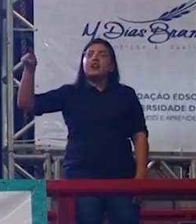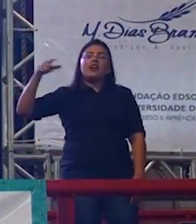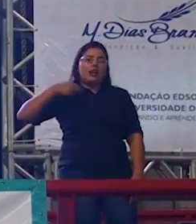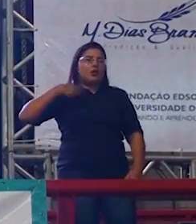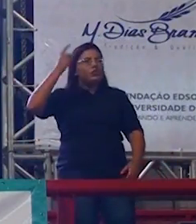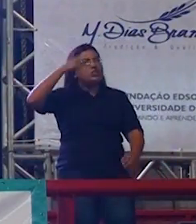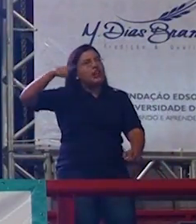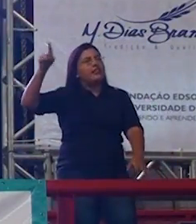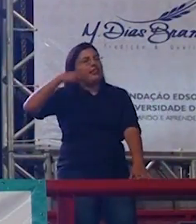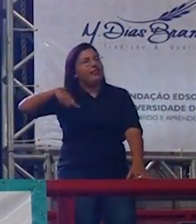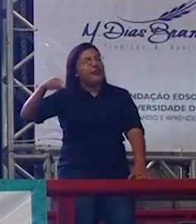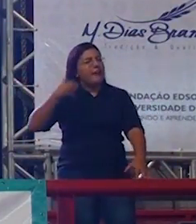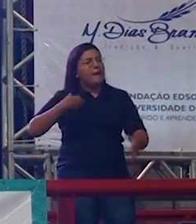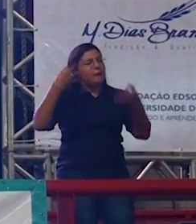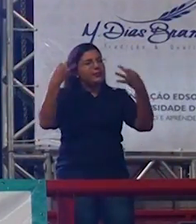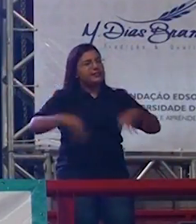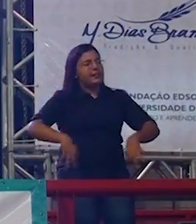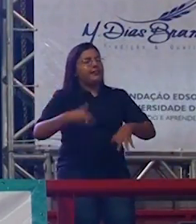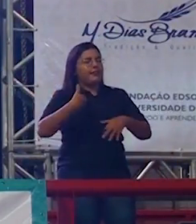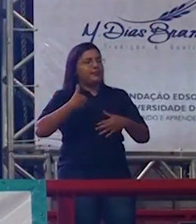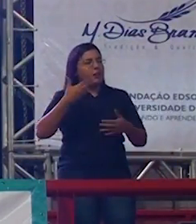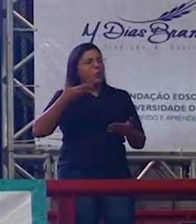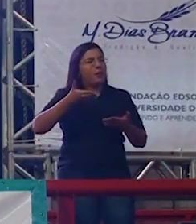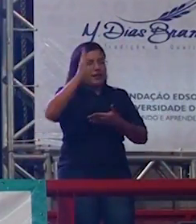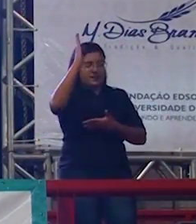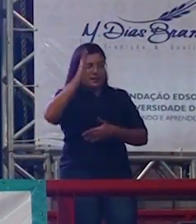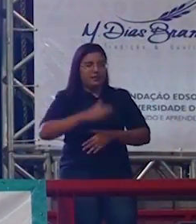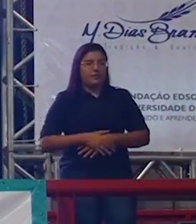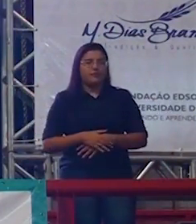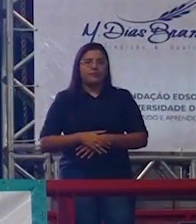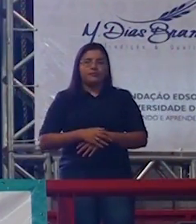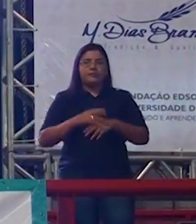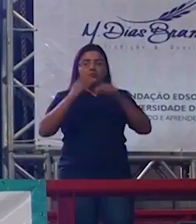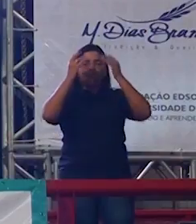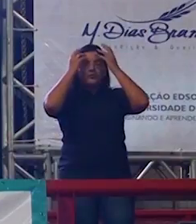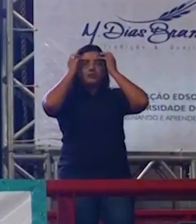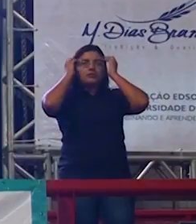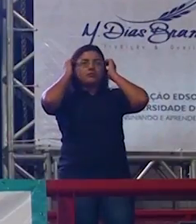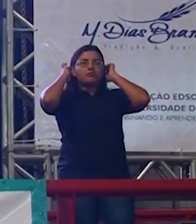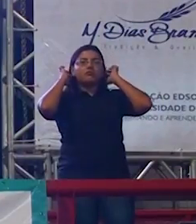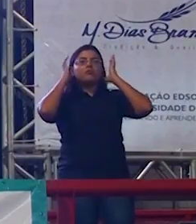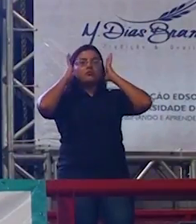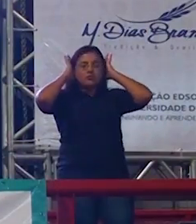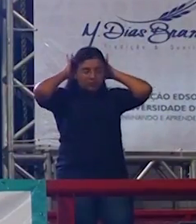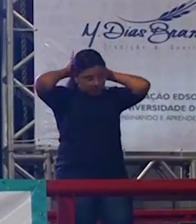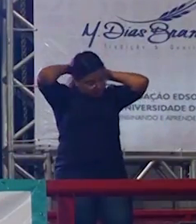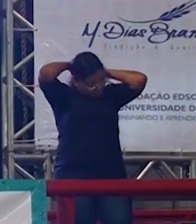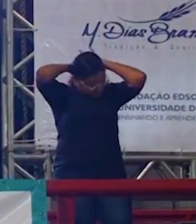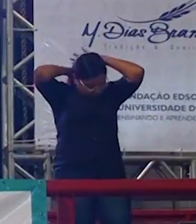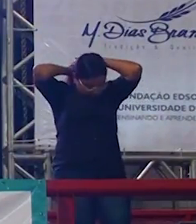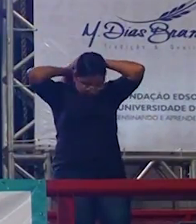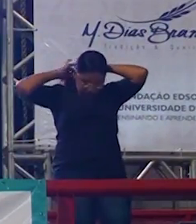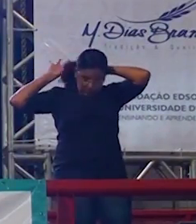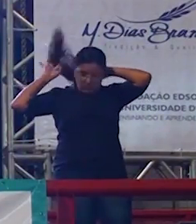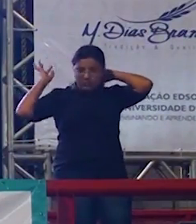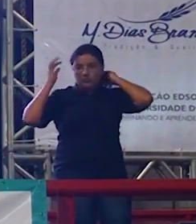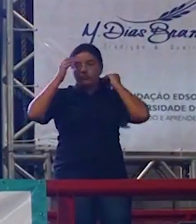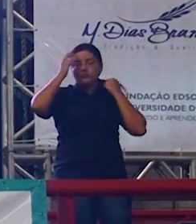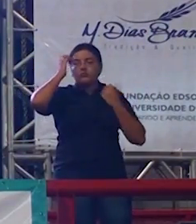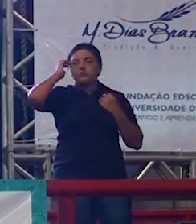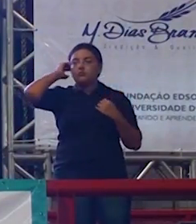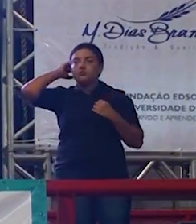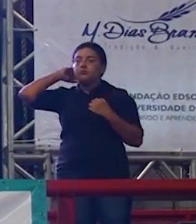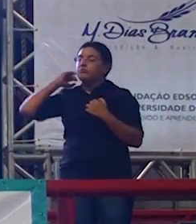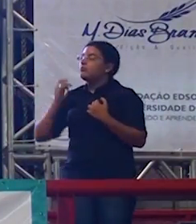que acertei. Eu marquei o item B de bola, e era o item B de bola. Uma questão dessa eu nem olho mais, porque eu tenho certeza que